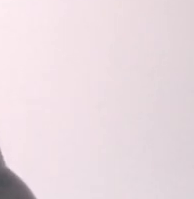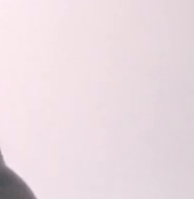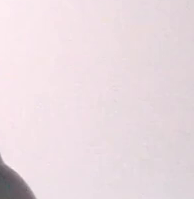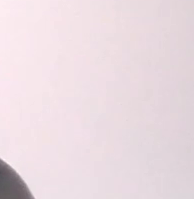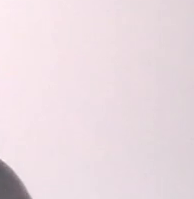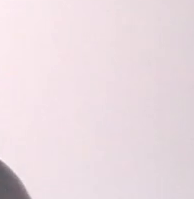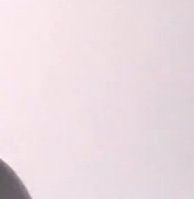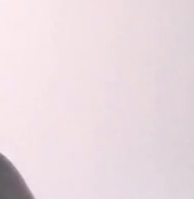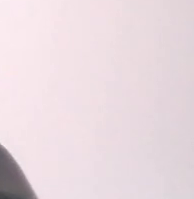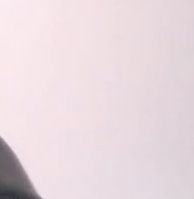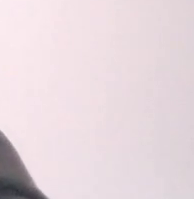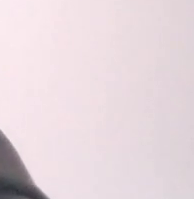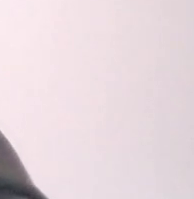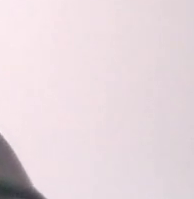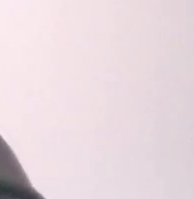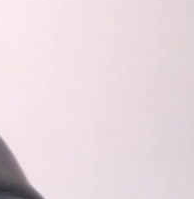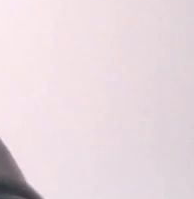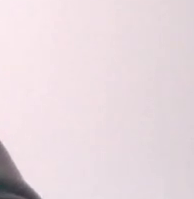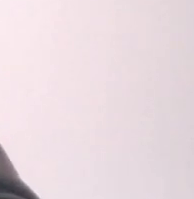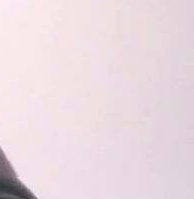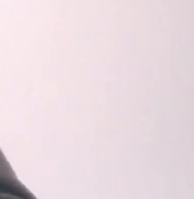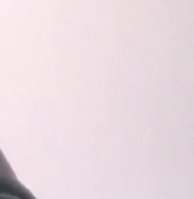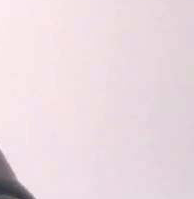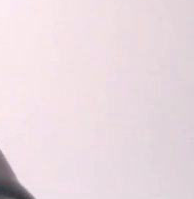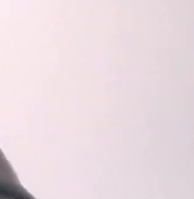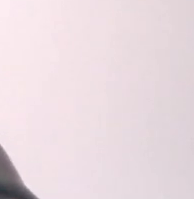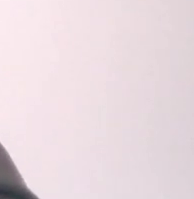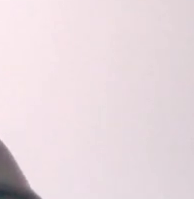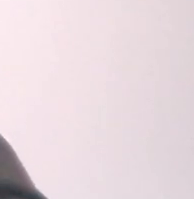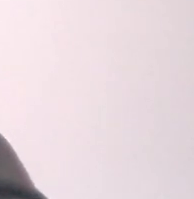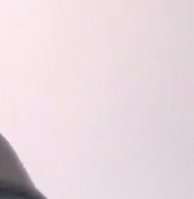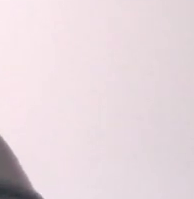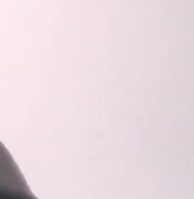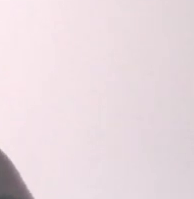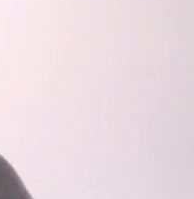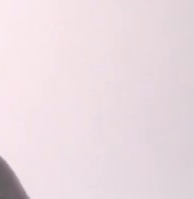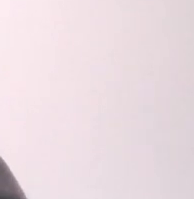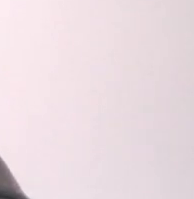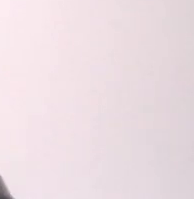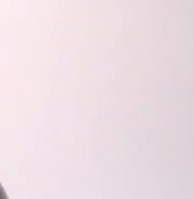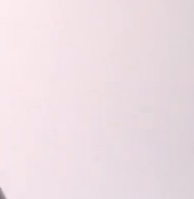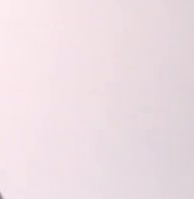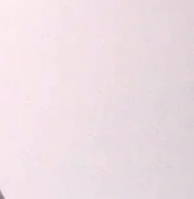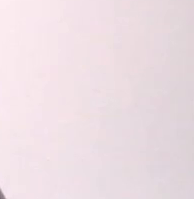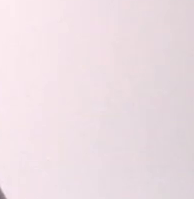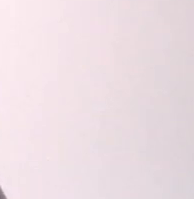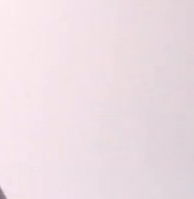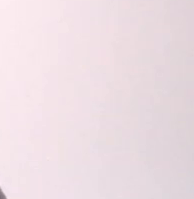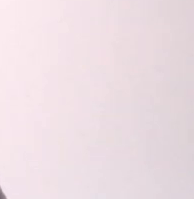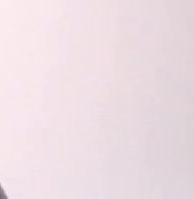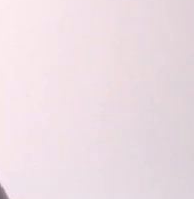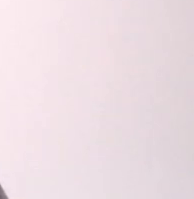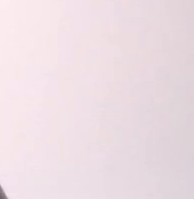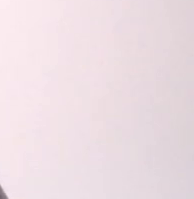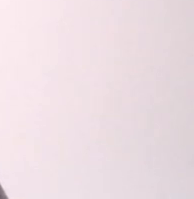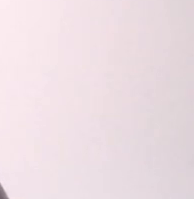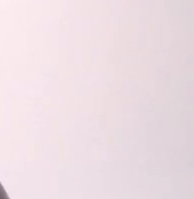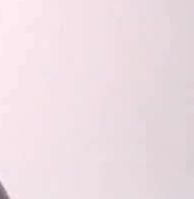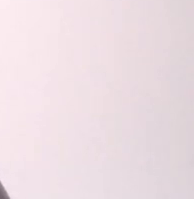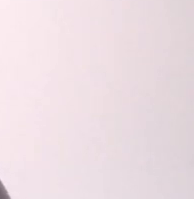os olhos e que podem enriquecer um pouco eh a nossa a nossa discussão o nosso debate aqui